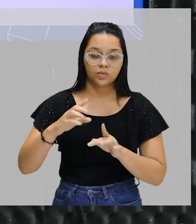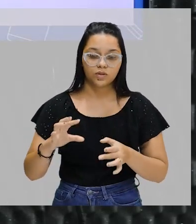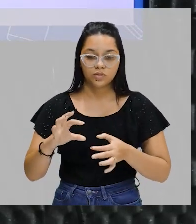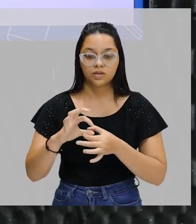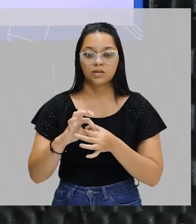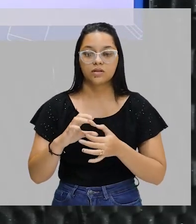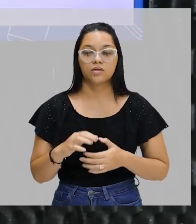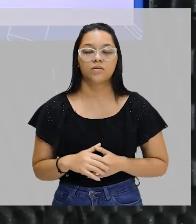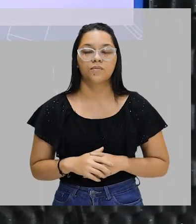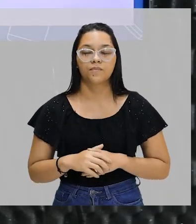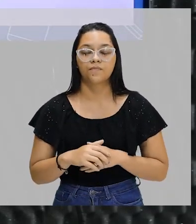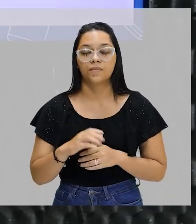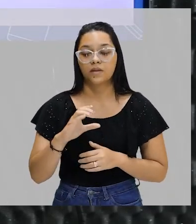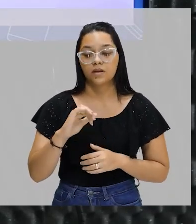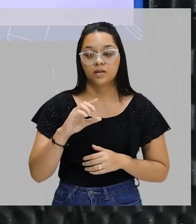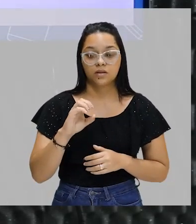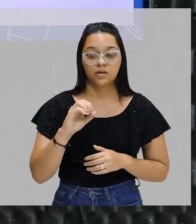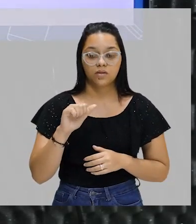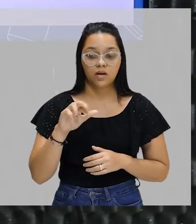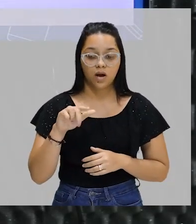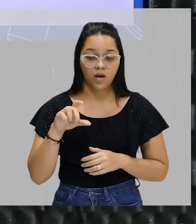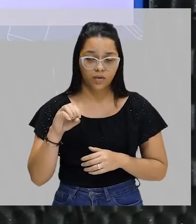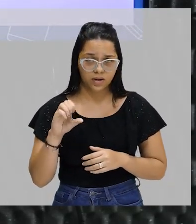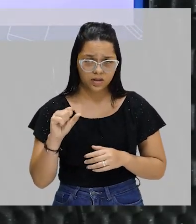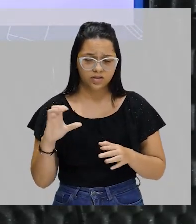ligação. Cicloalcanos cíclicos, cadeia